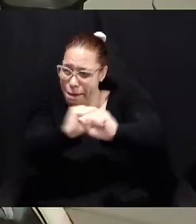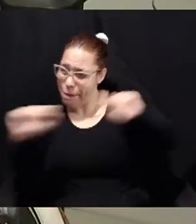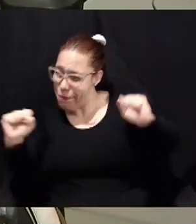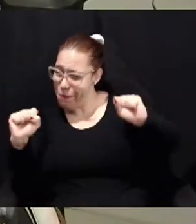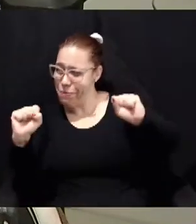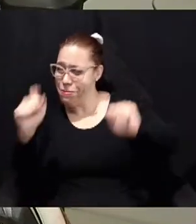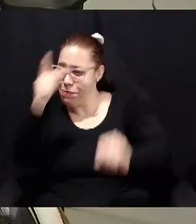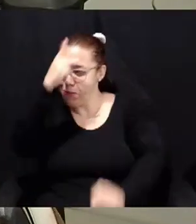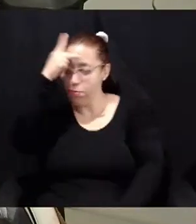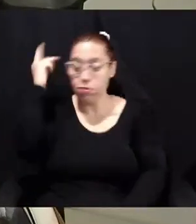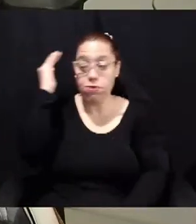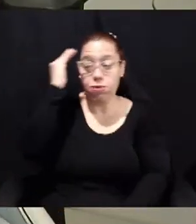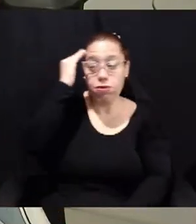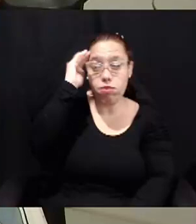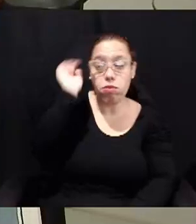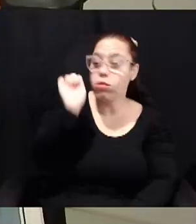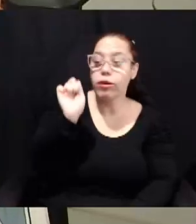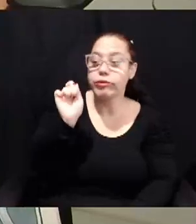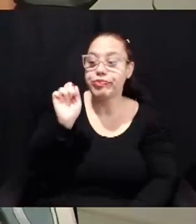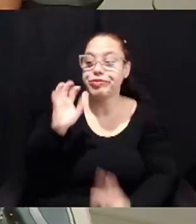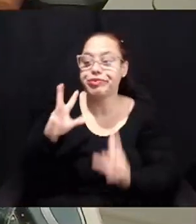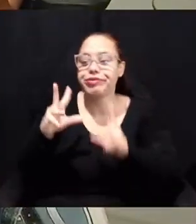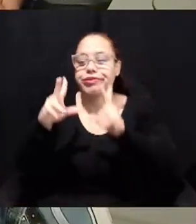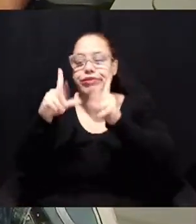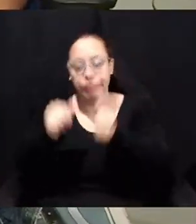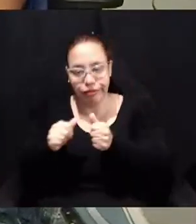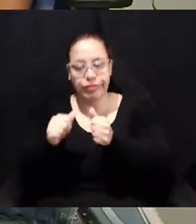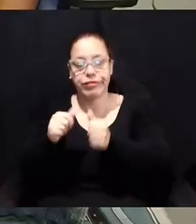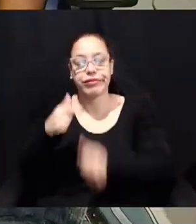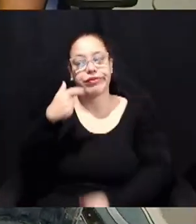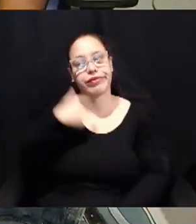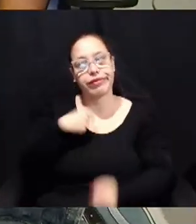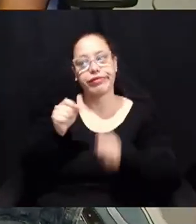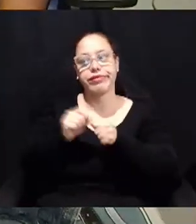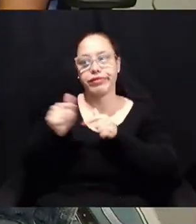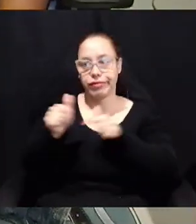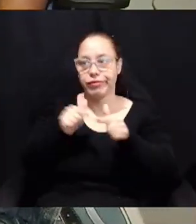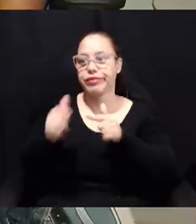entendam que tem para todo mundo. Inclusive, eu faço esse trabalho muito